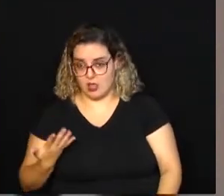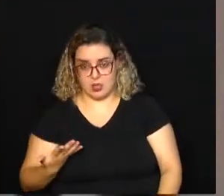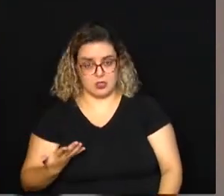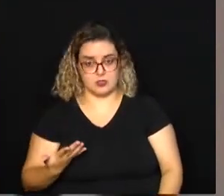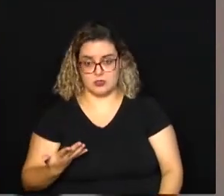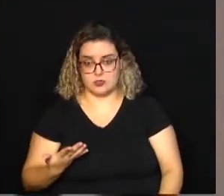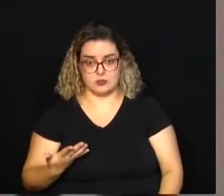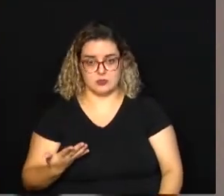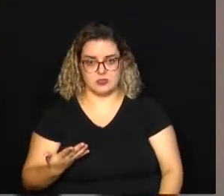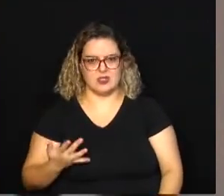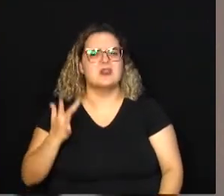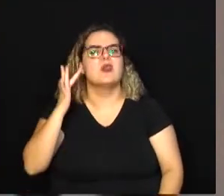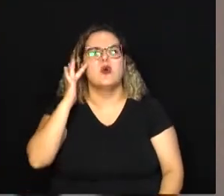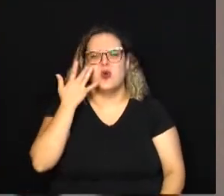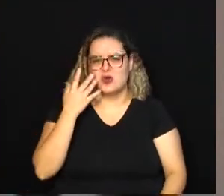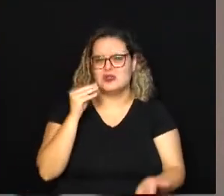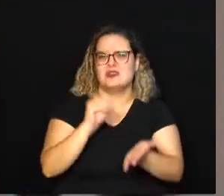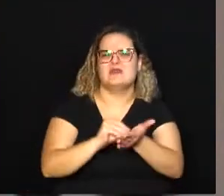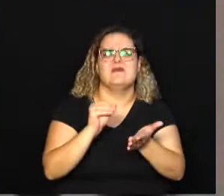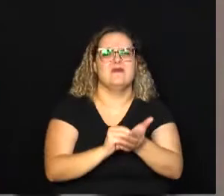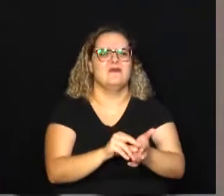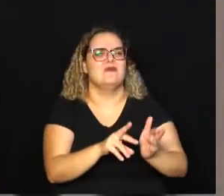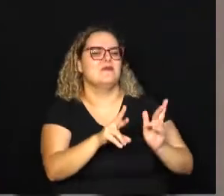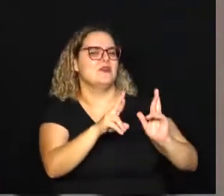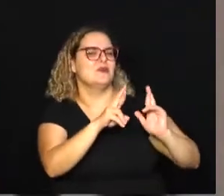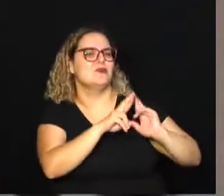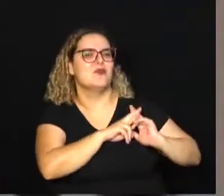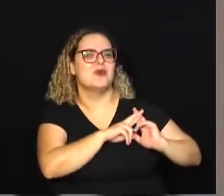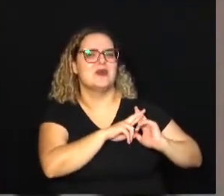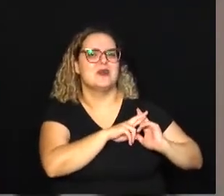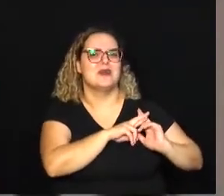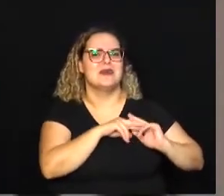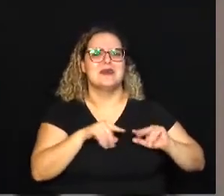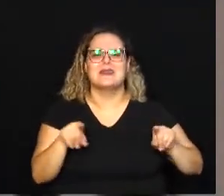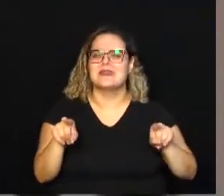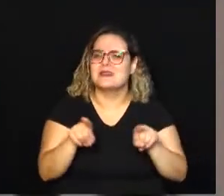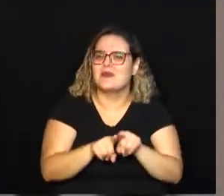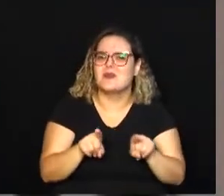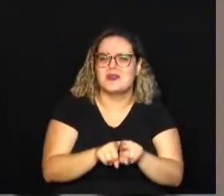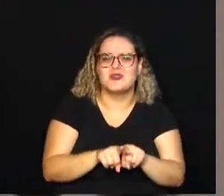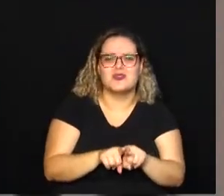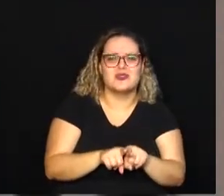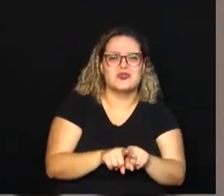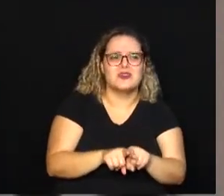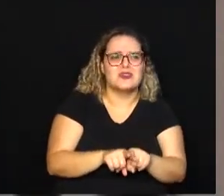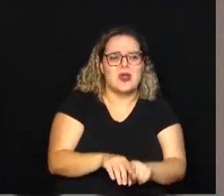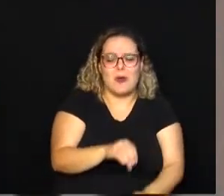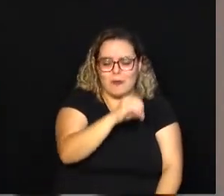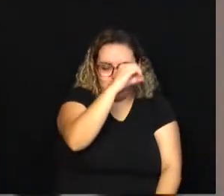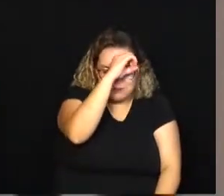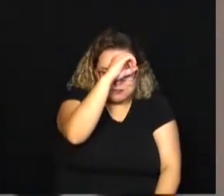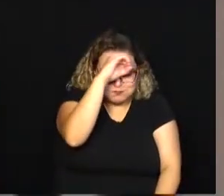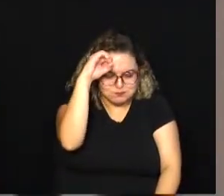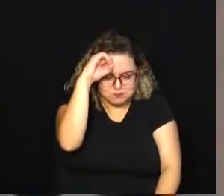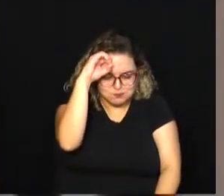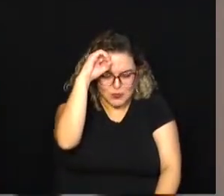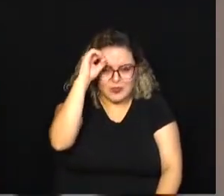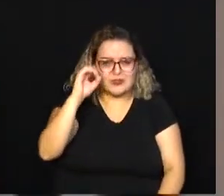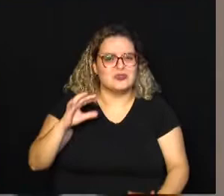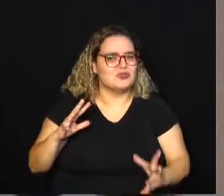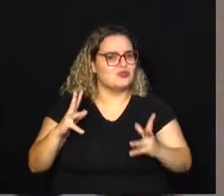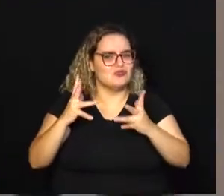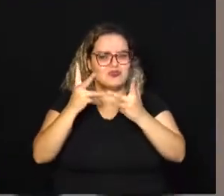uma irresponsabilidade, mais do que isso, de uma ignorância muito grande dos poderes,